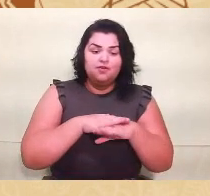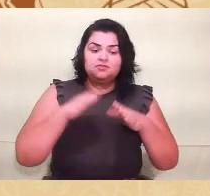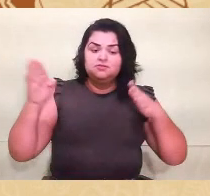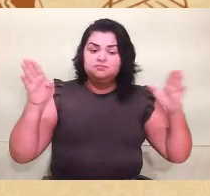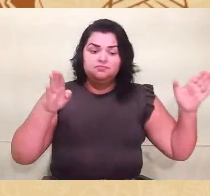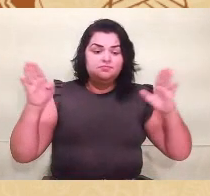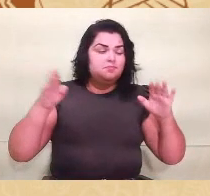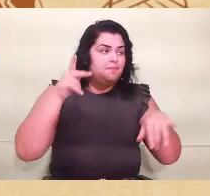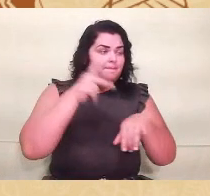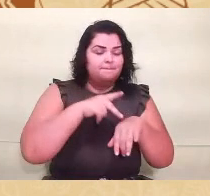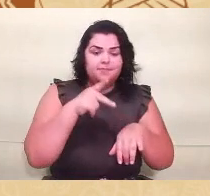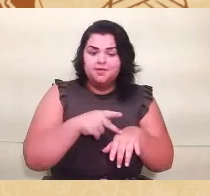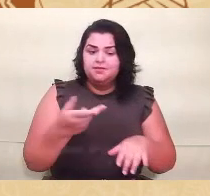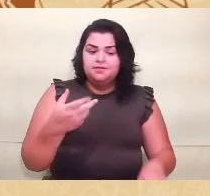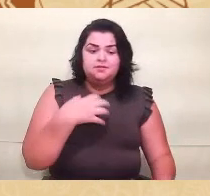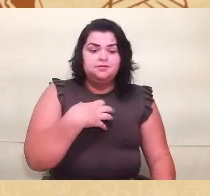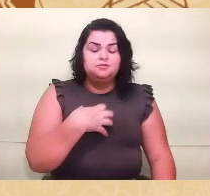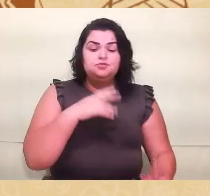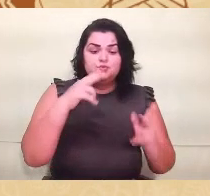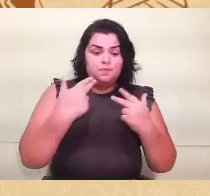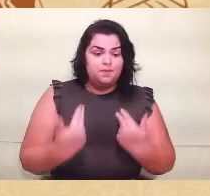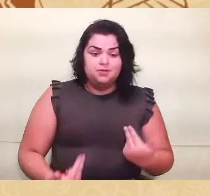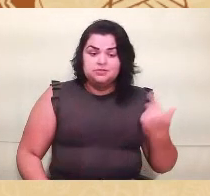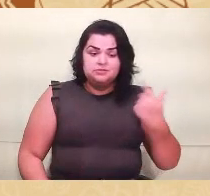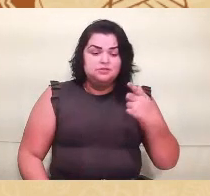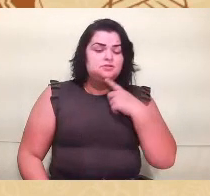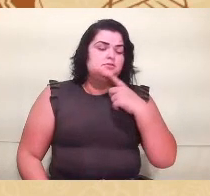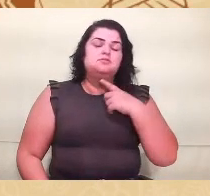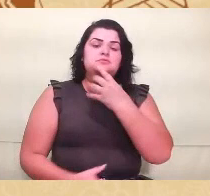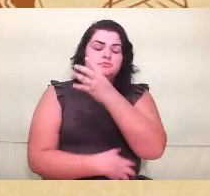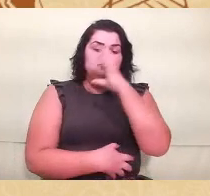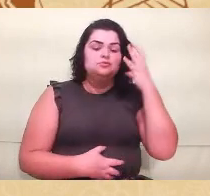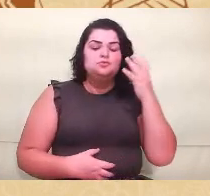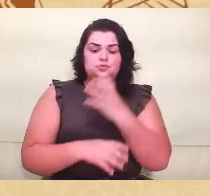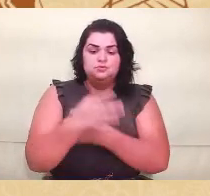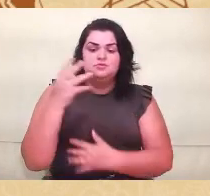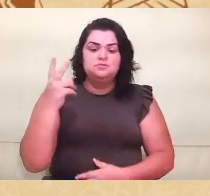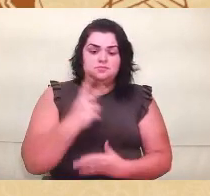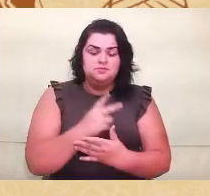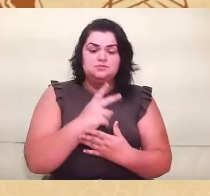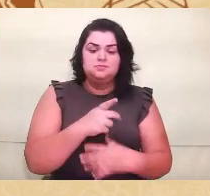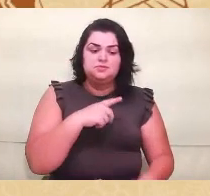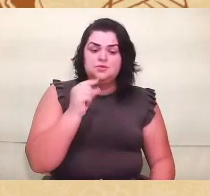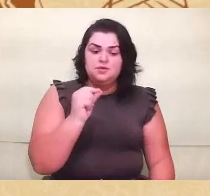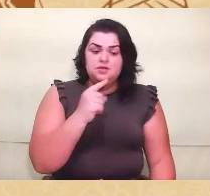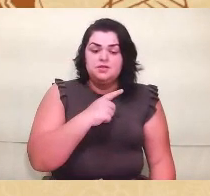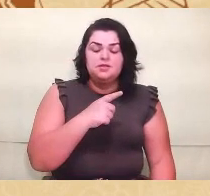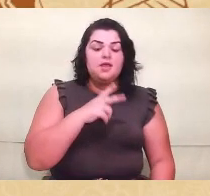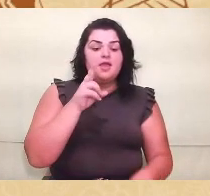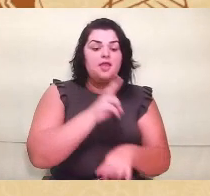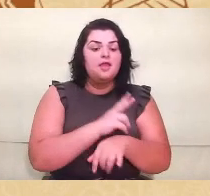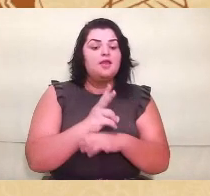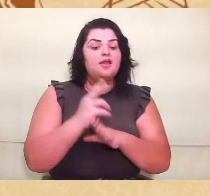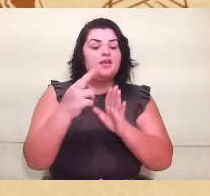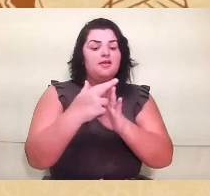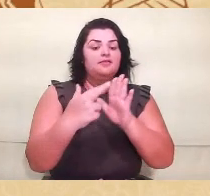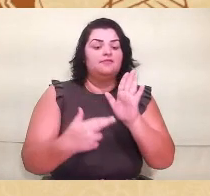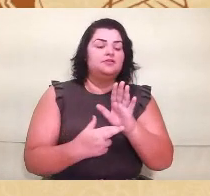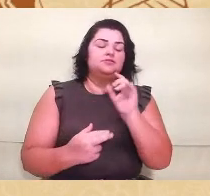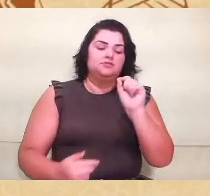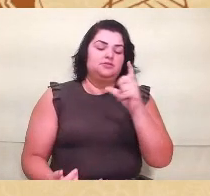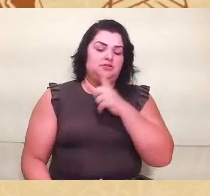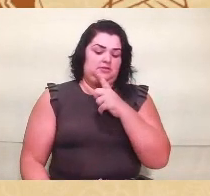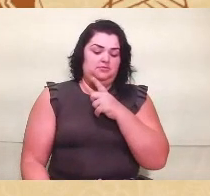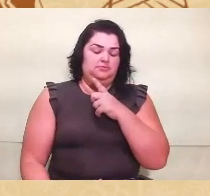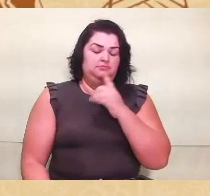pedra. Os seres não humanos que povoam a natureza sagrada, eles são as nossas referências, porque neles